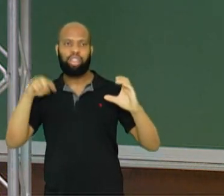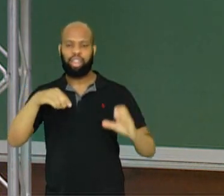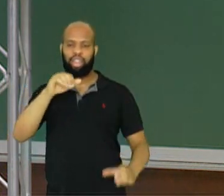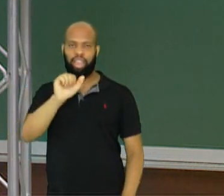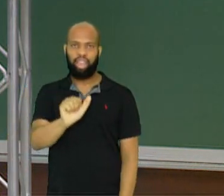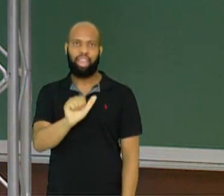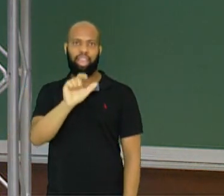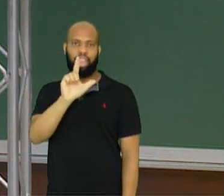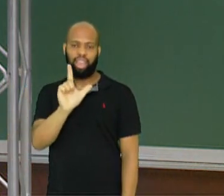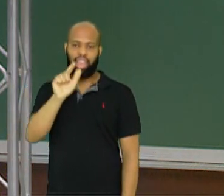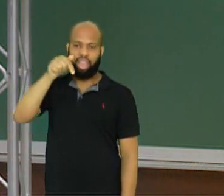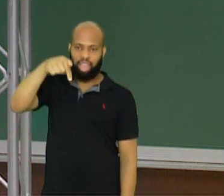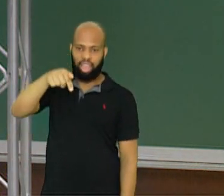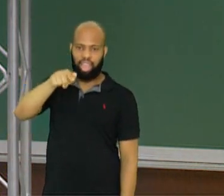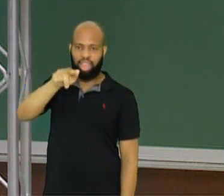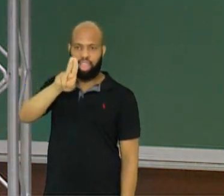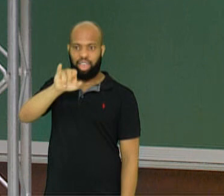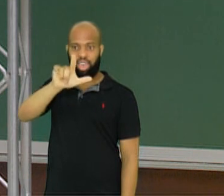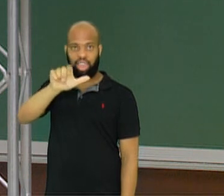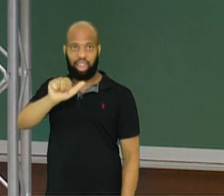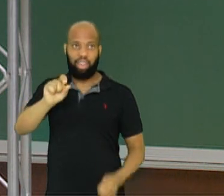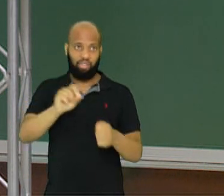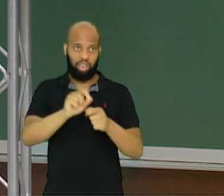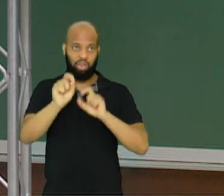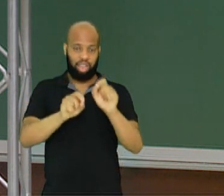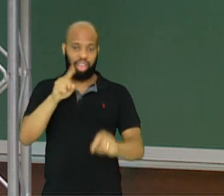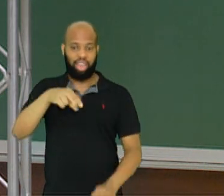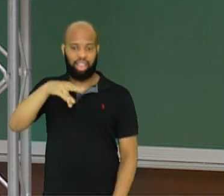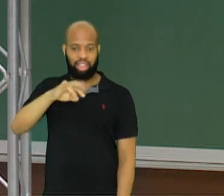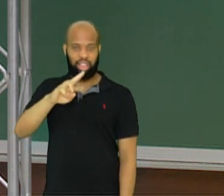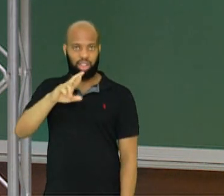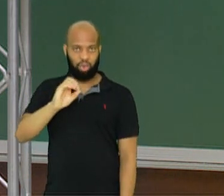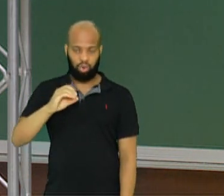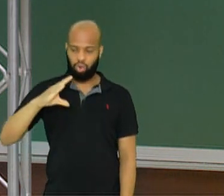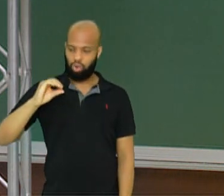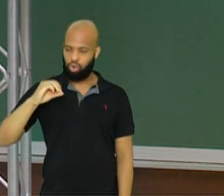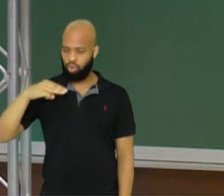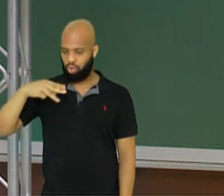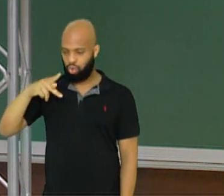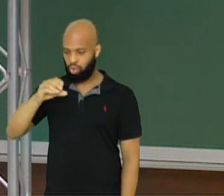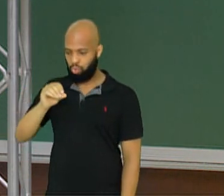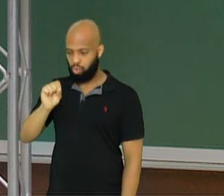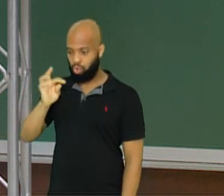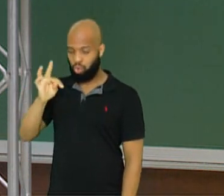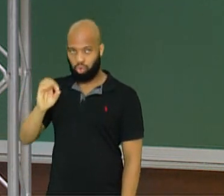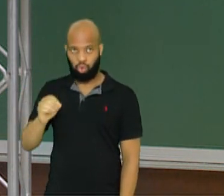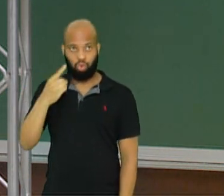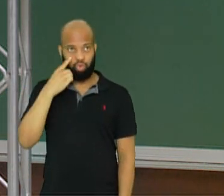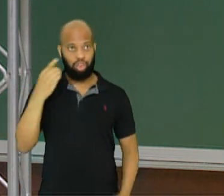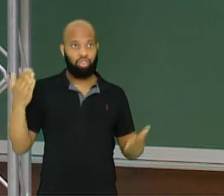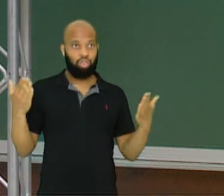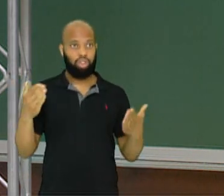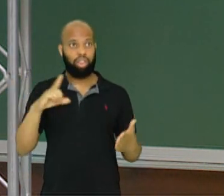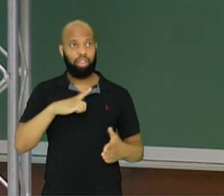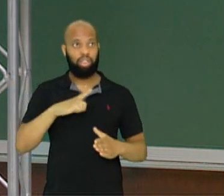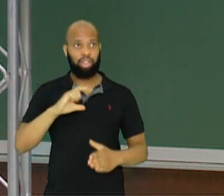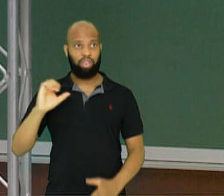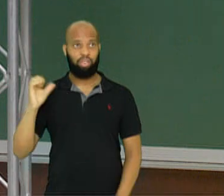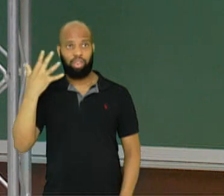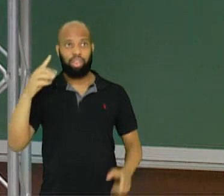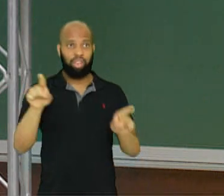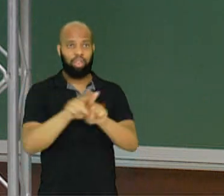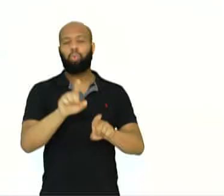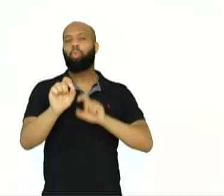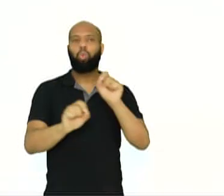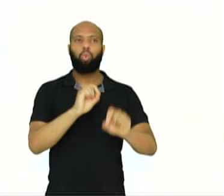alquila e forma o nitro composto. Tranquilo? Vamos para o próximo. Nós temos a reação... acontece aqui